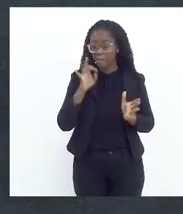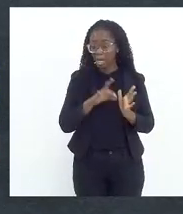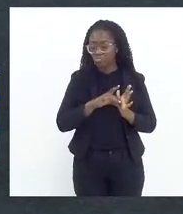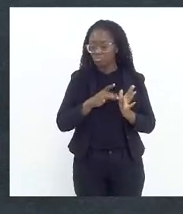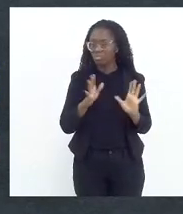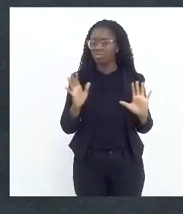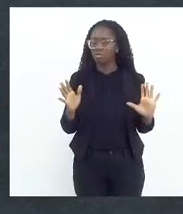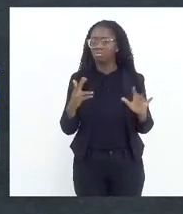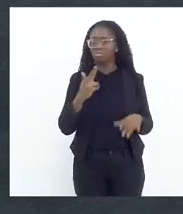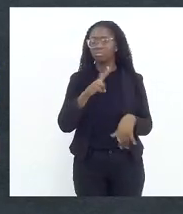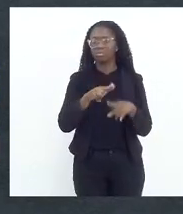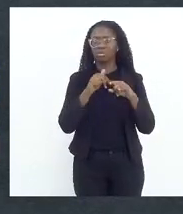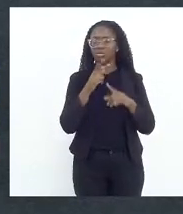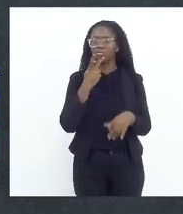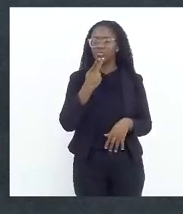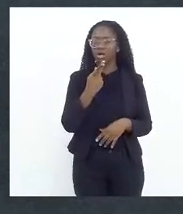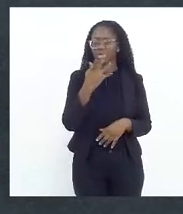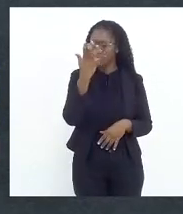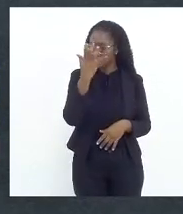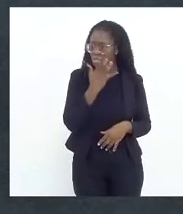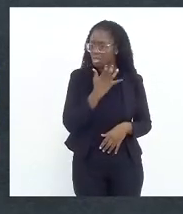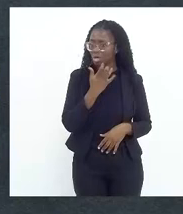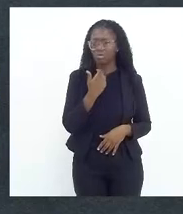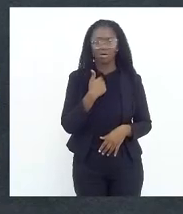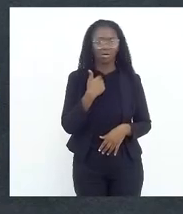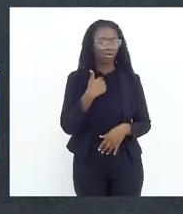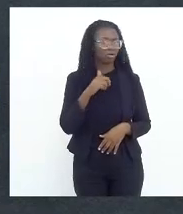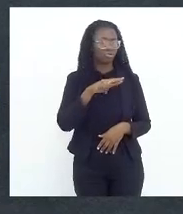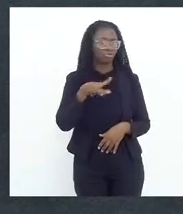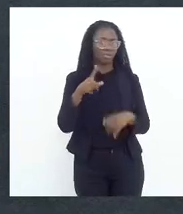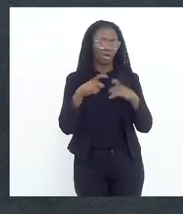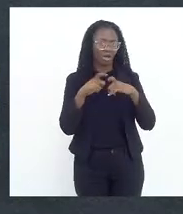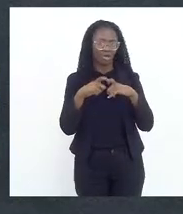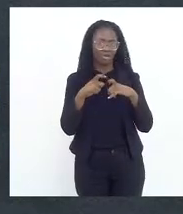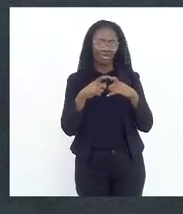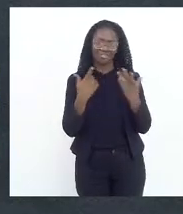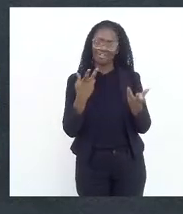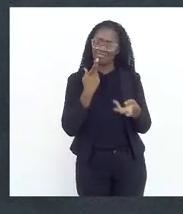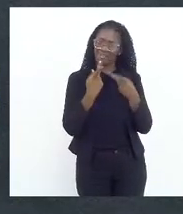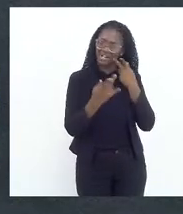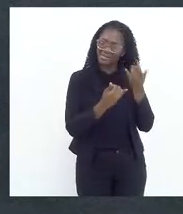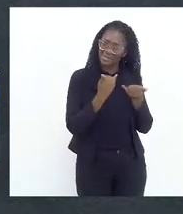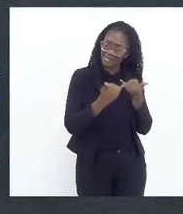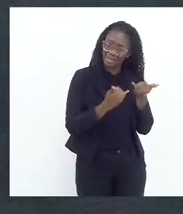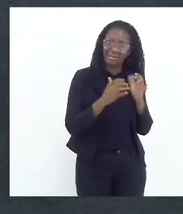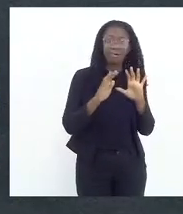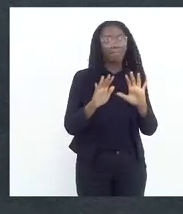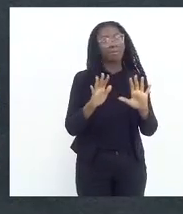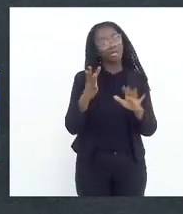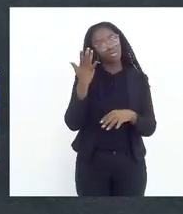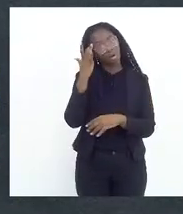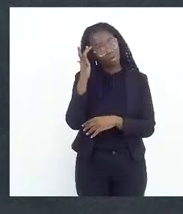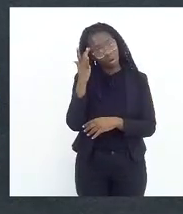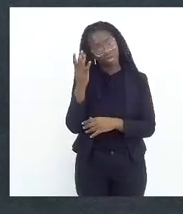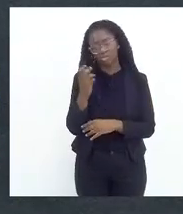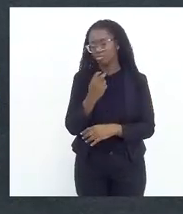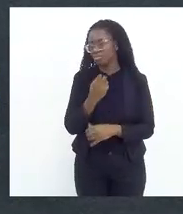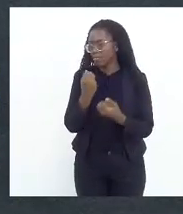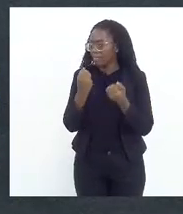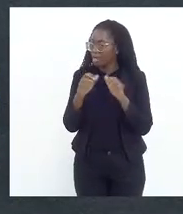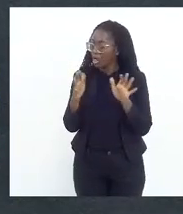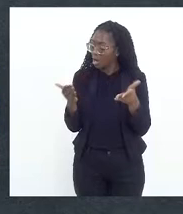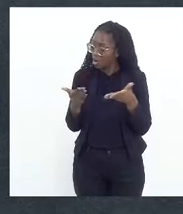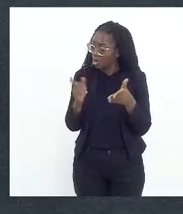Porque agora, falando seriamente, eu não sou infectologista para decidir nada, mas acho precipitado. Mas, na hora